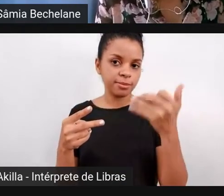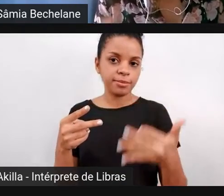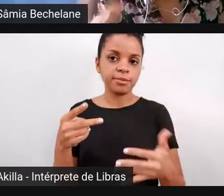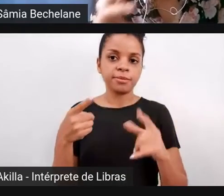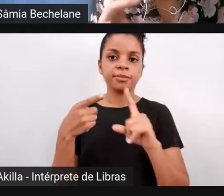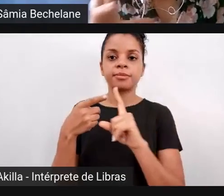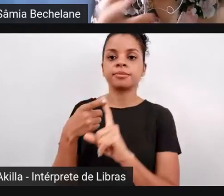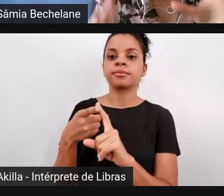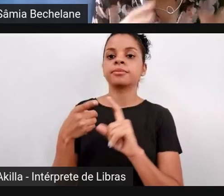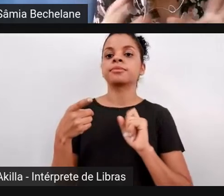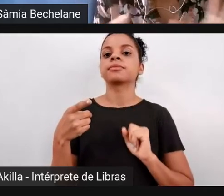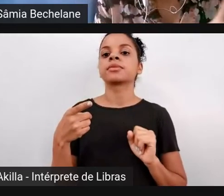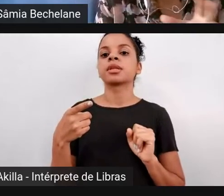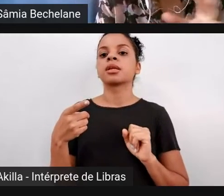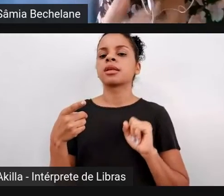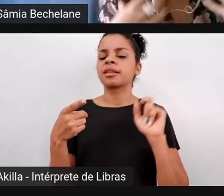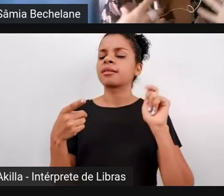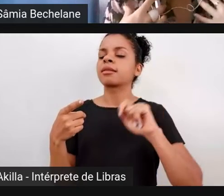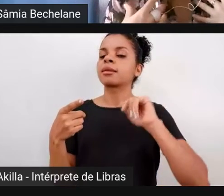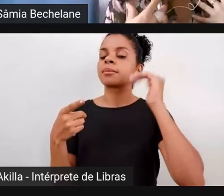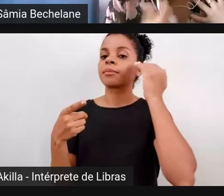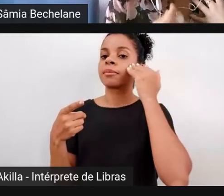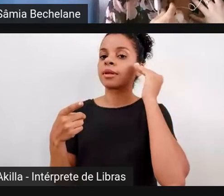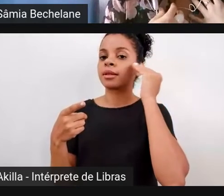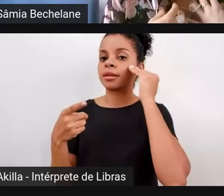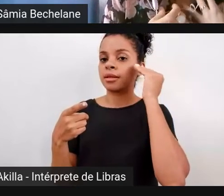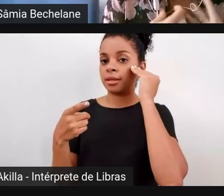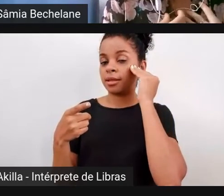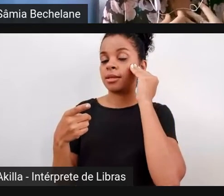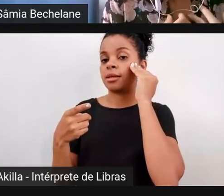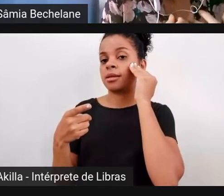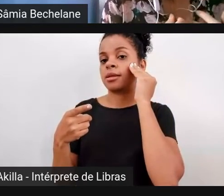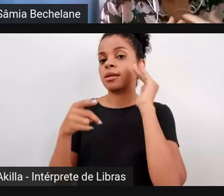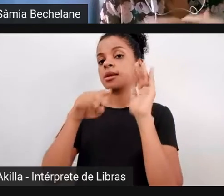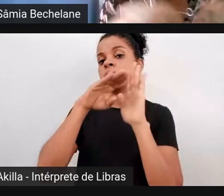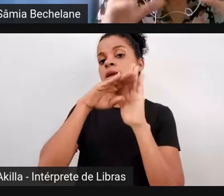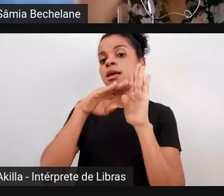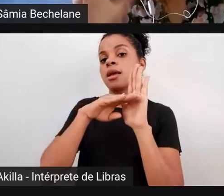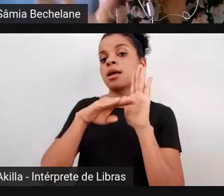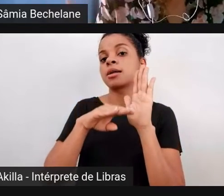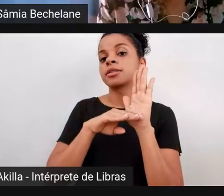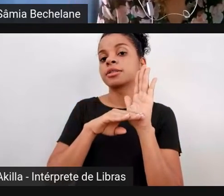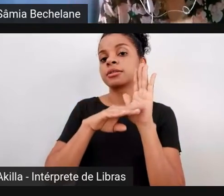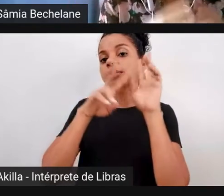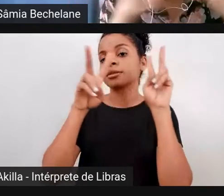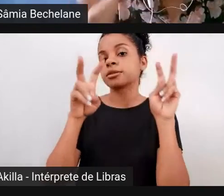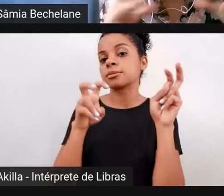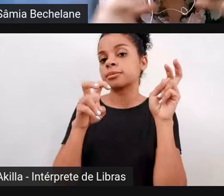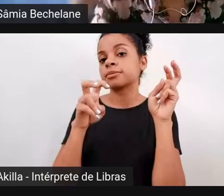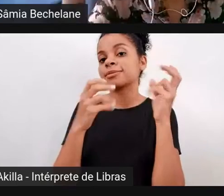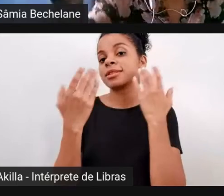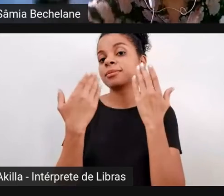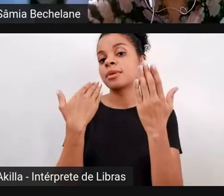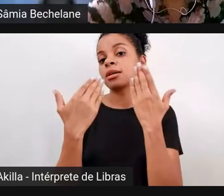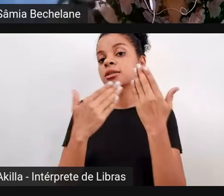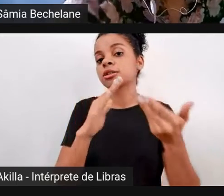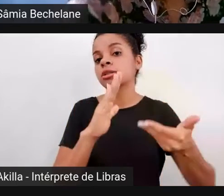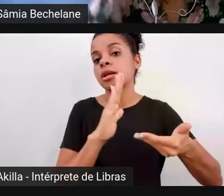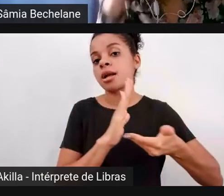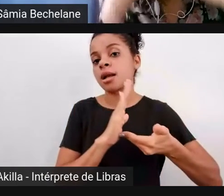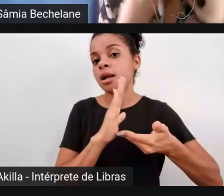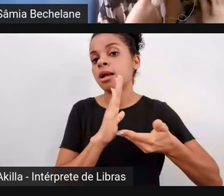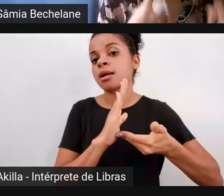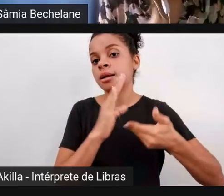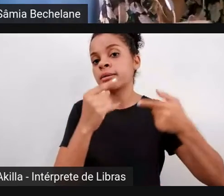que eu acho que a gente pode entender como uma espécie de agendamento sobre o debate político na Câmara e de uma